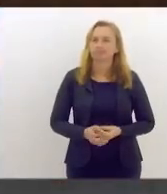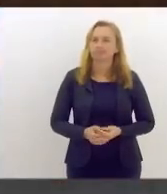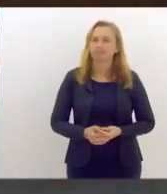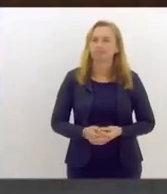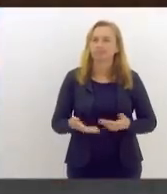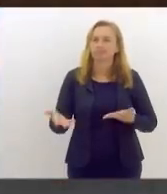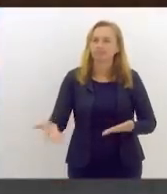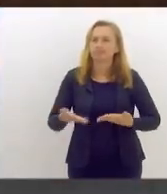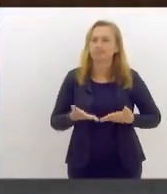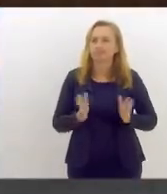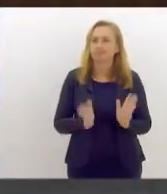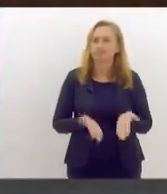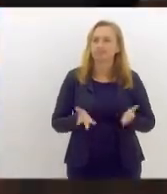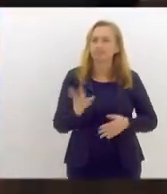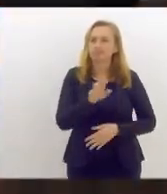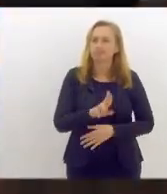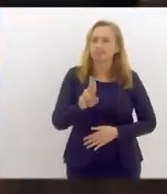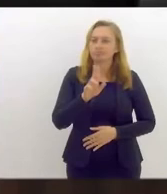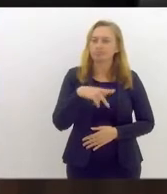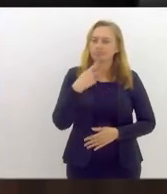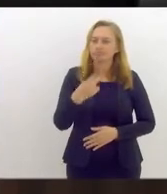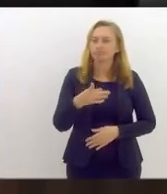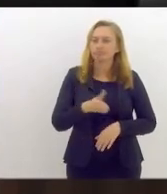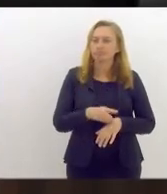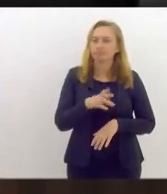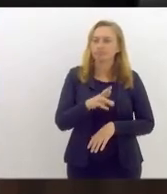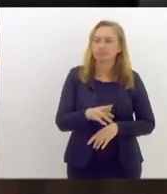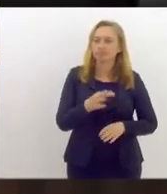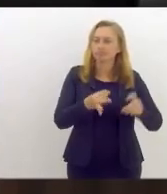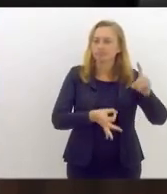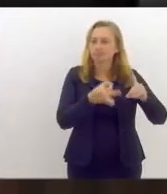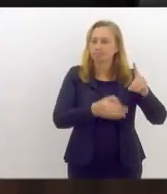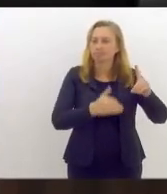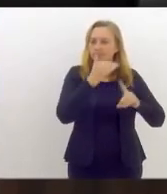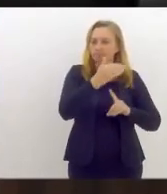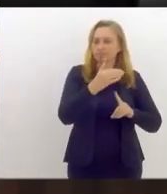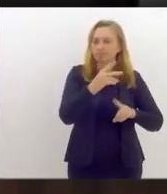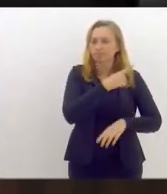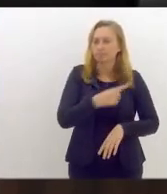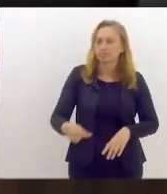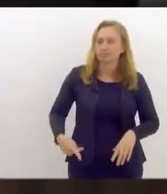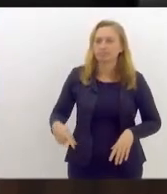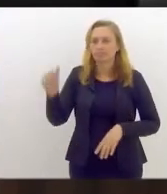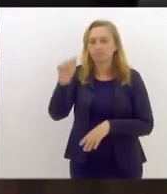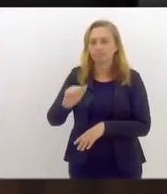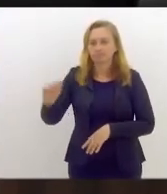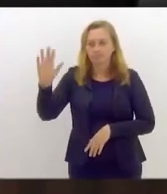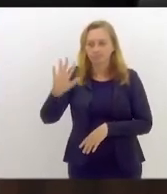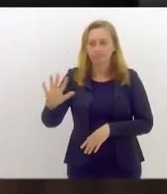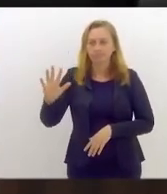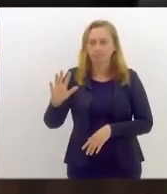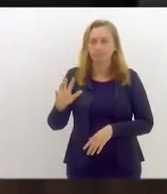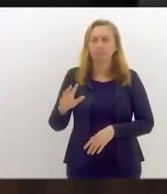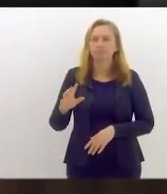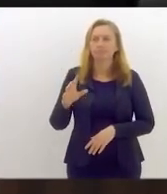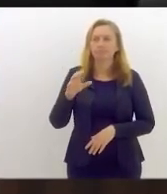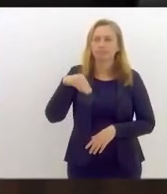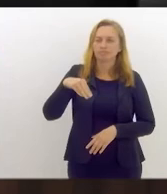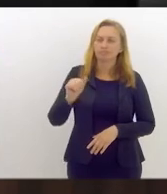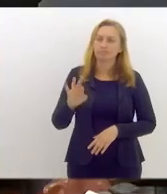convido agora para usar da palavra Doutor Desembargador e Presidente da Associação Nacional dos desembargadores do Marcelo